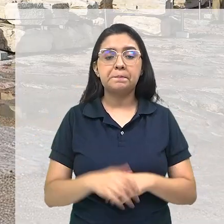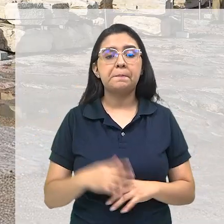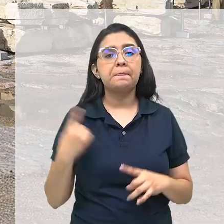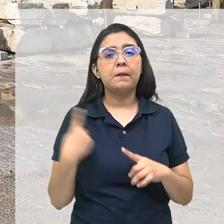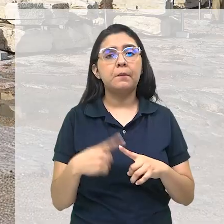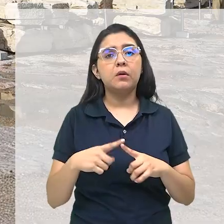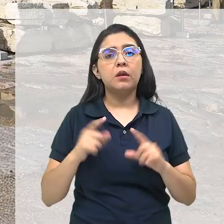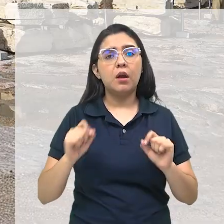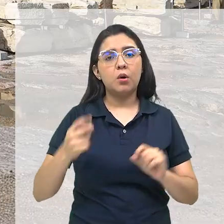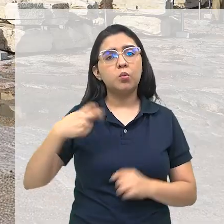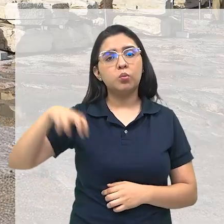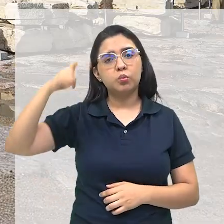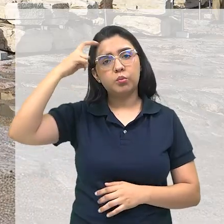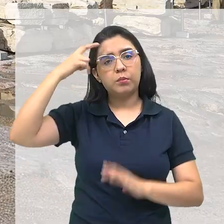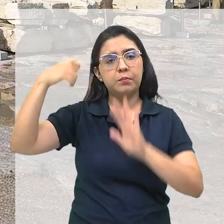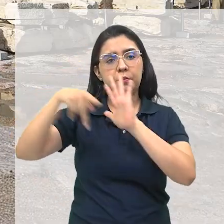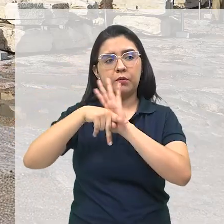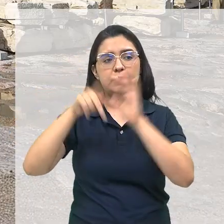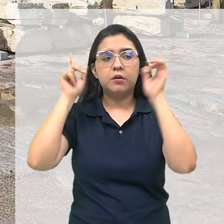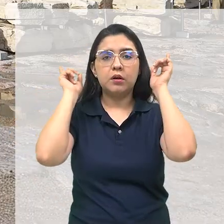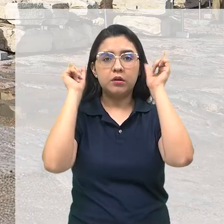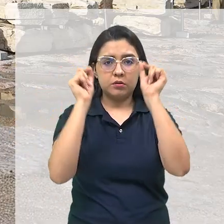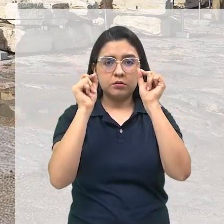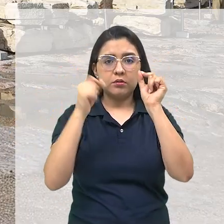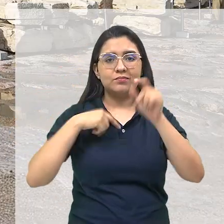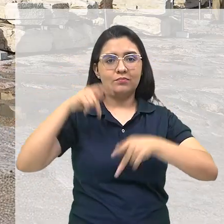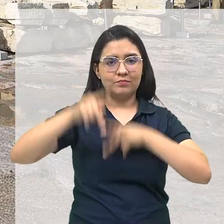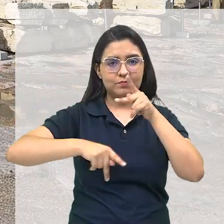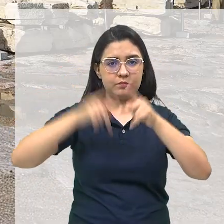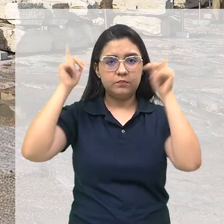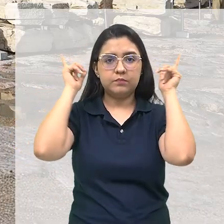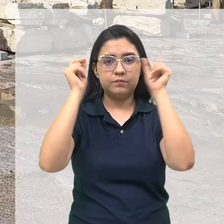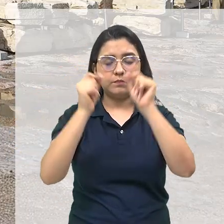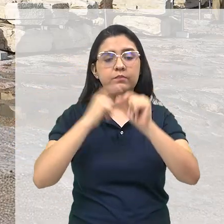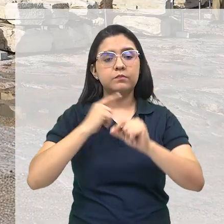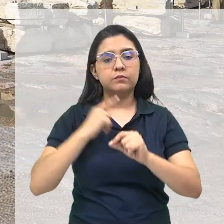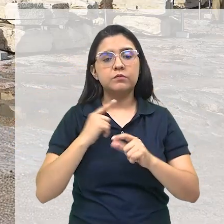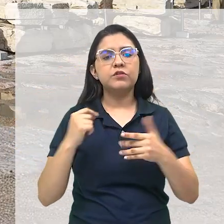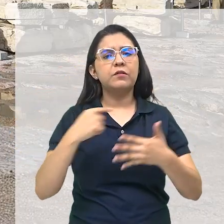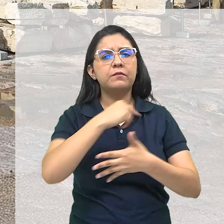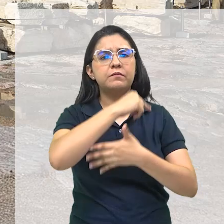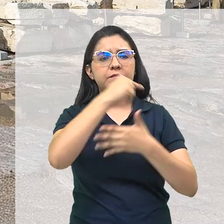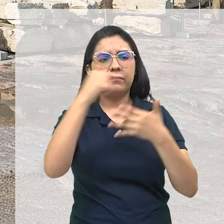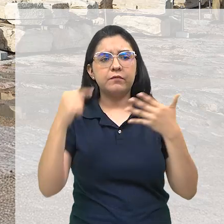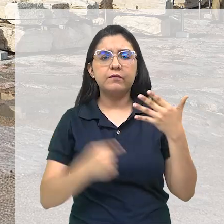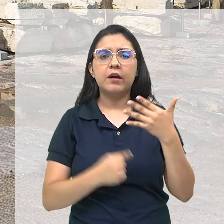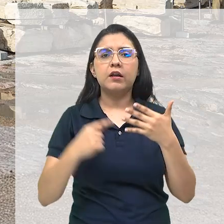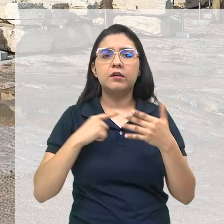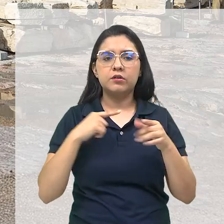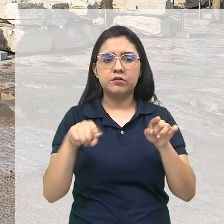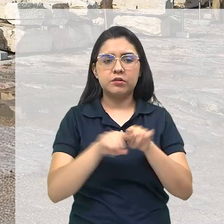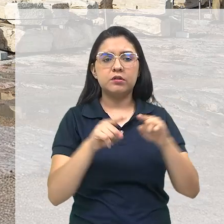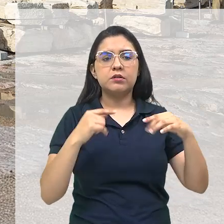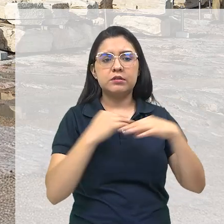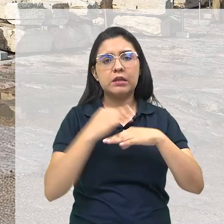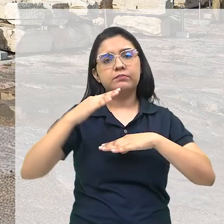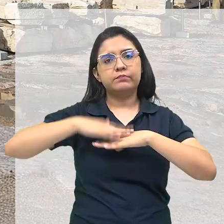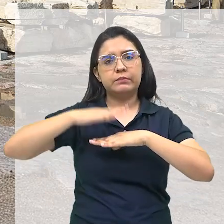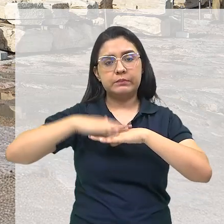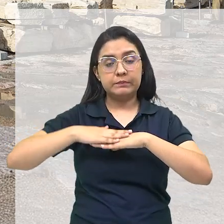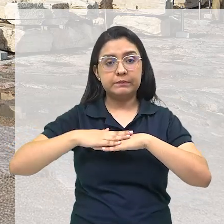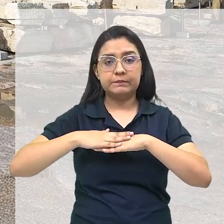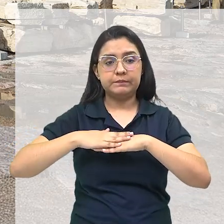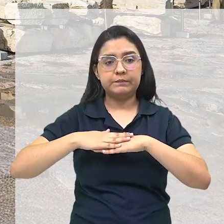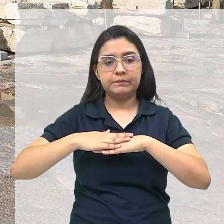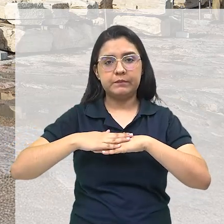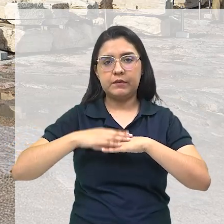a cultura grega, né, a civilização grega era composta por várias cidades-estados que eram autônomas. Não